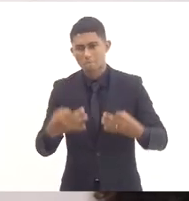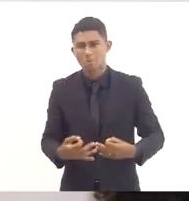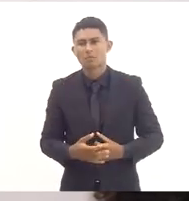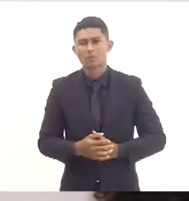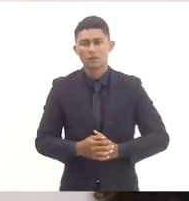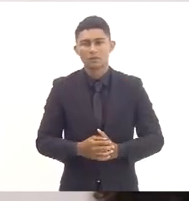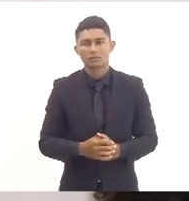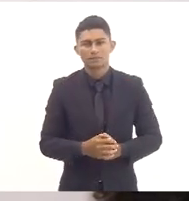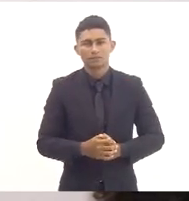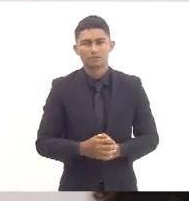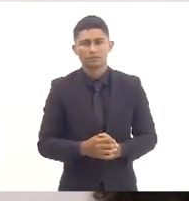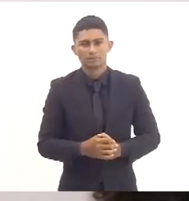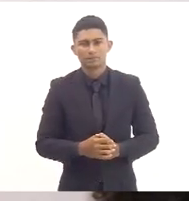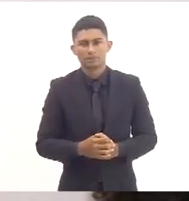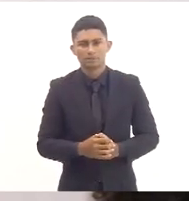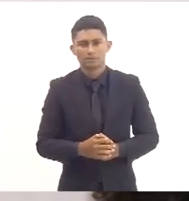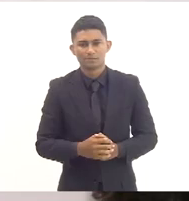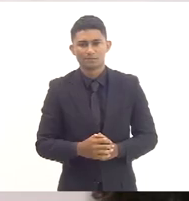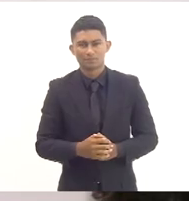para que isso aconteça